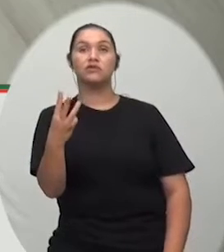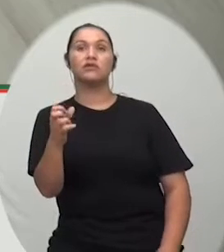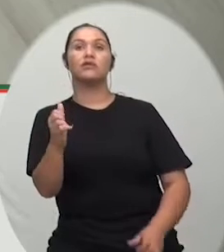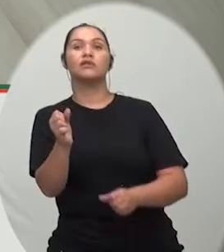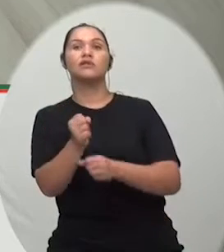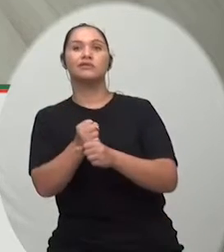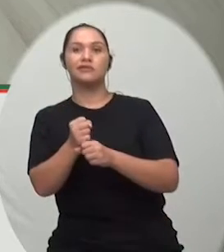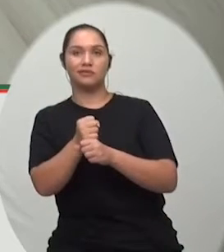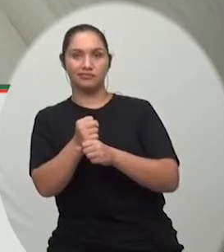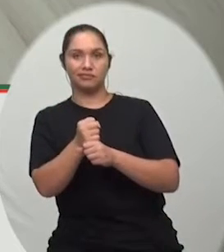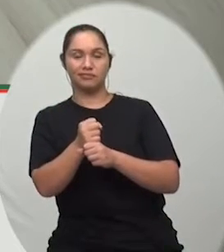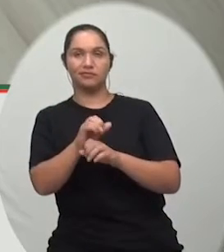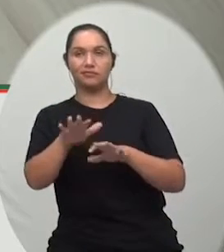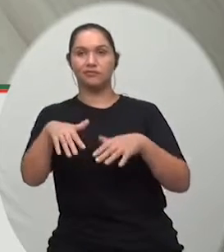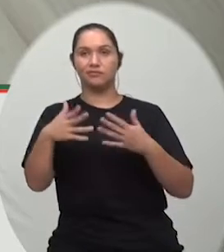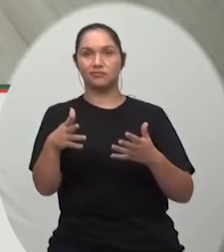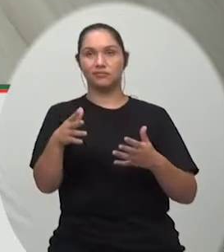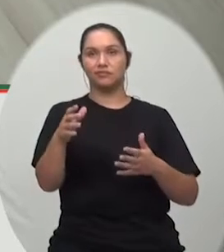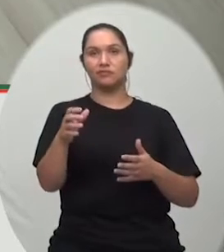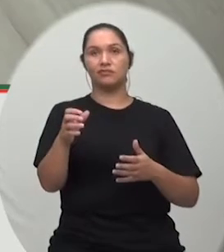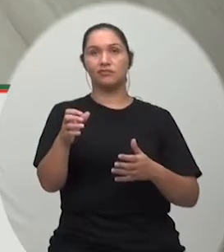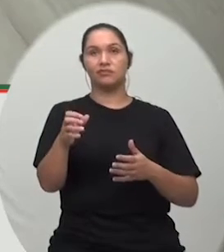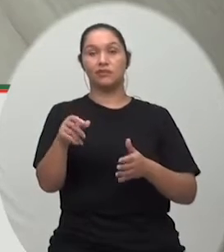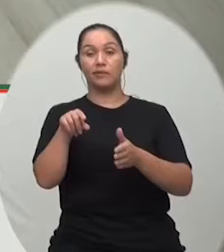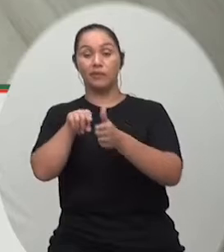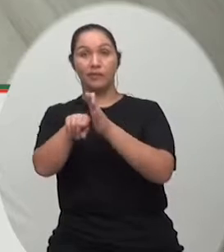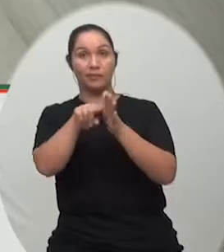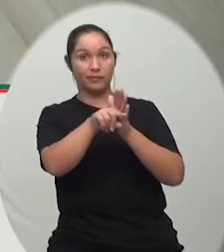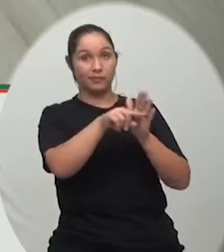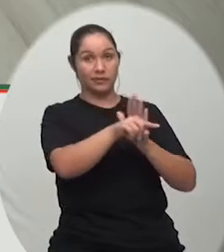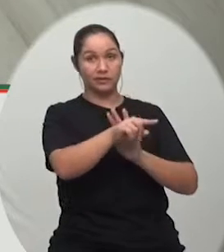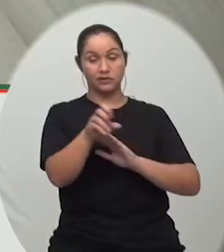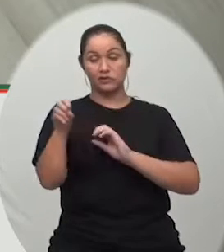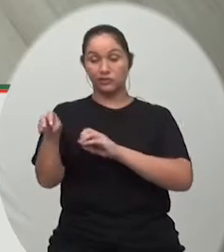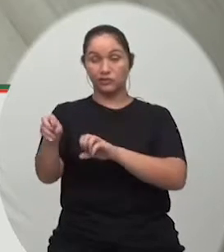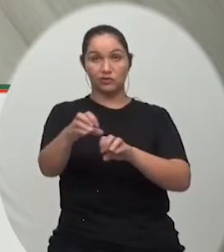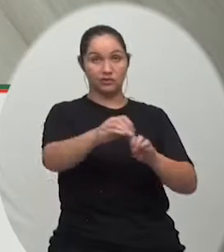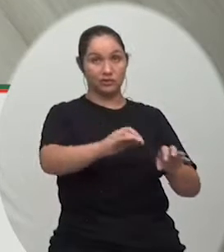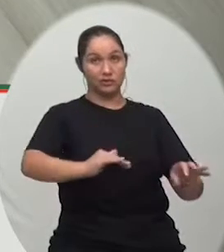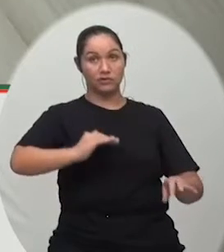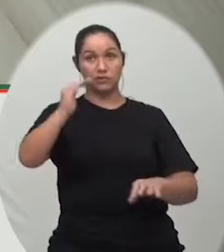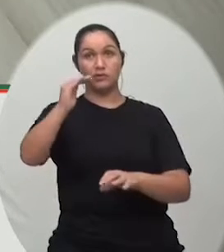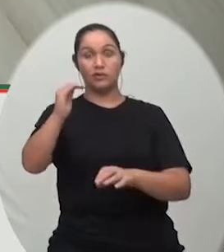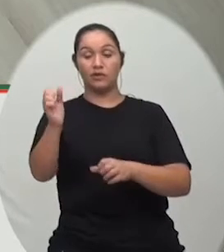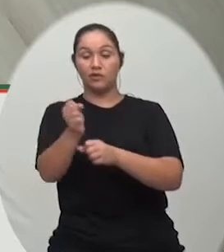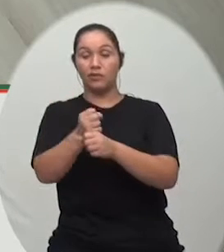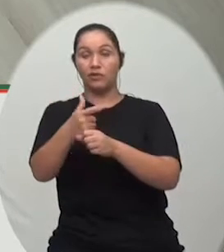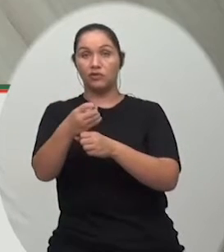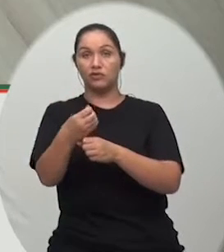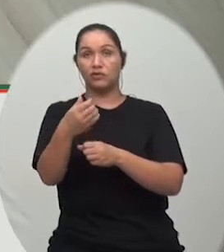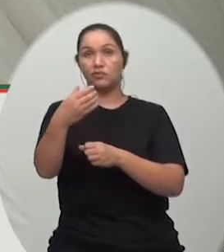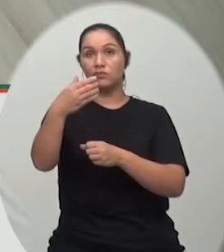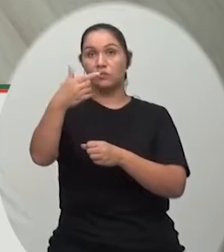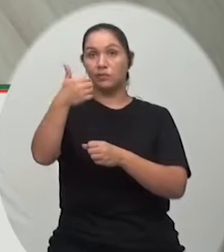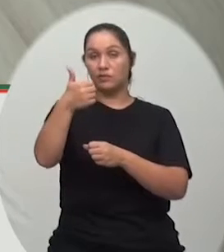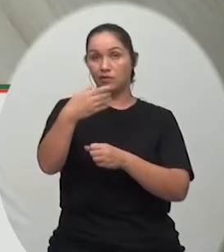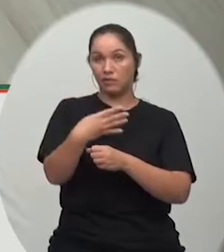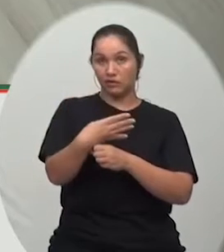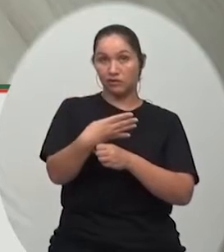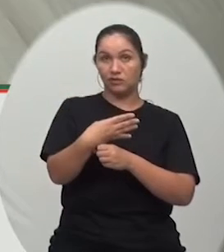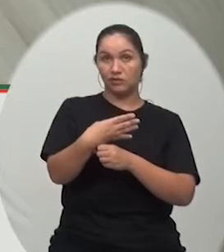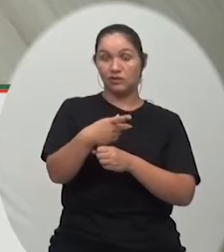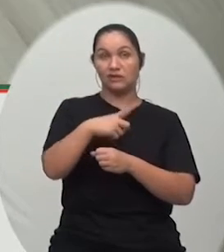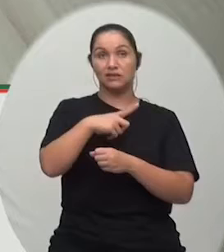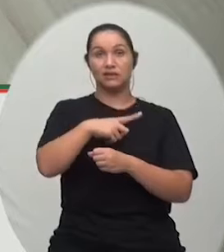acaso, o Censo de Educação Superior aponta que, desde 2014, direito é o curso com o maior número de